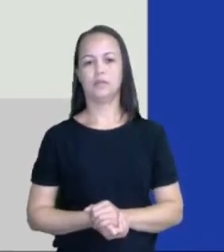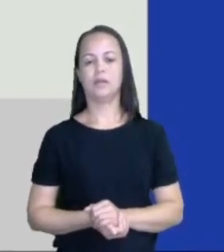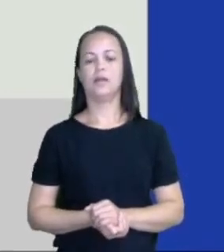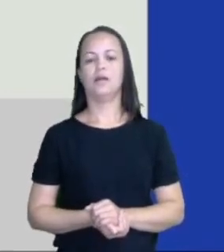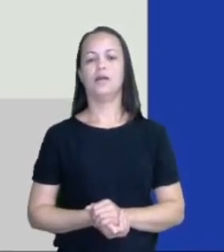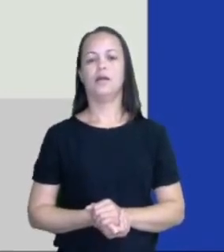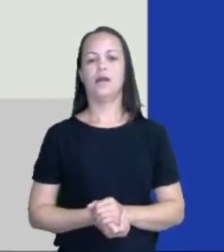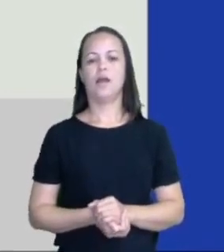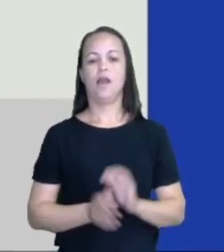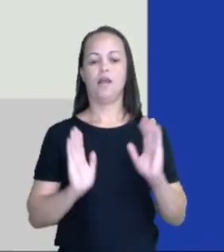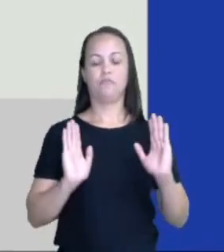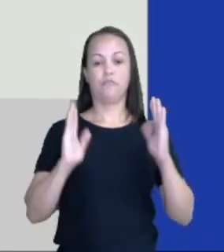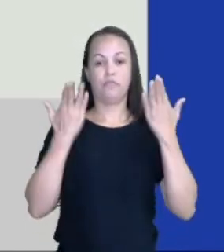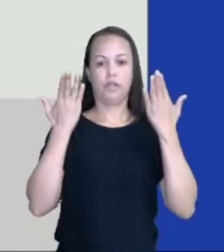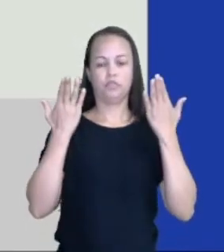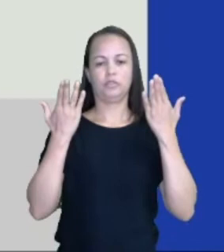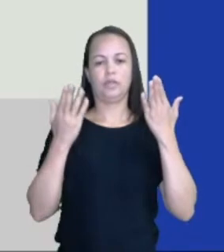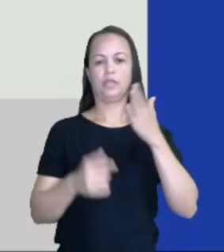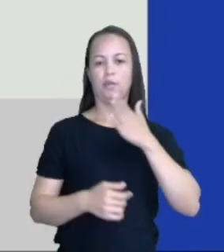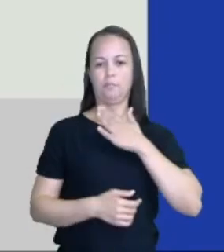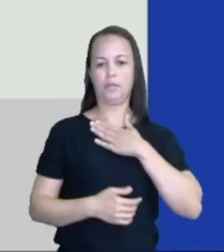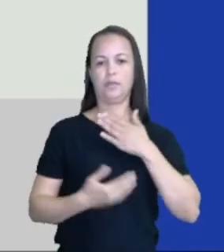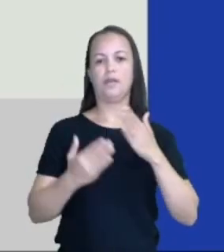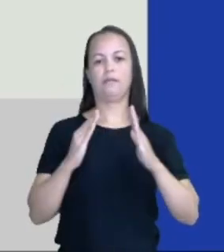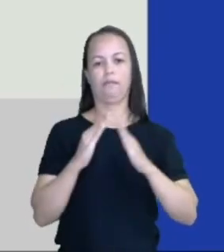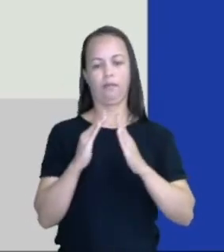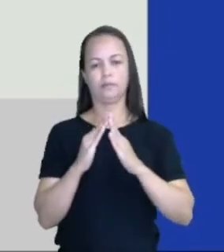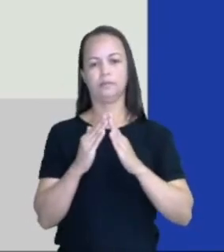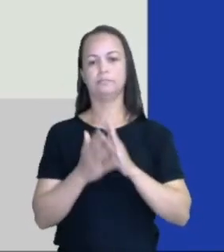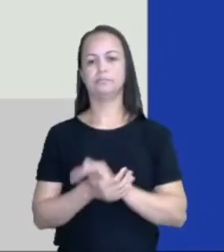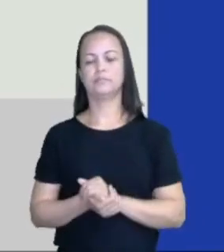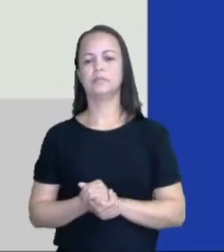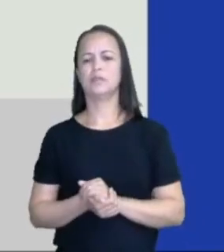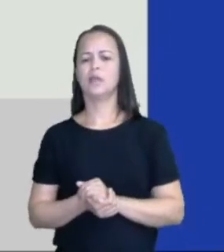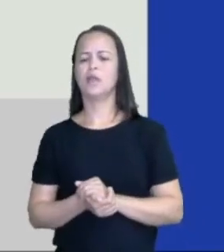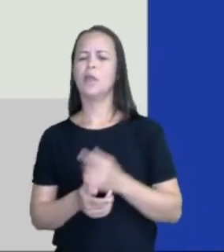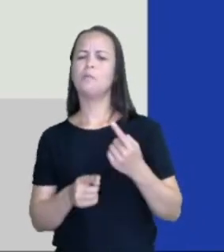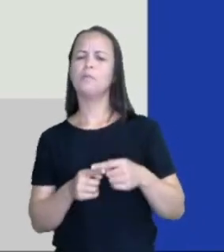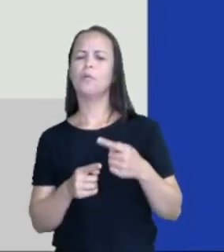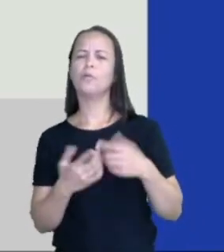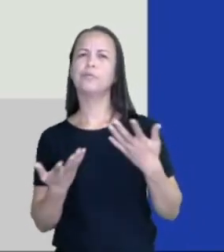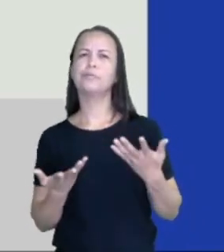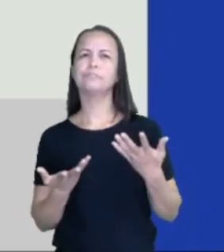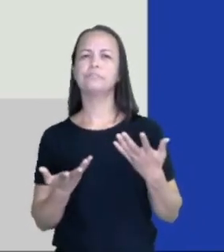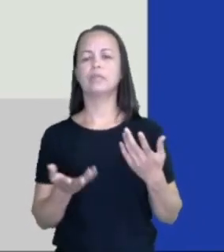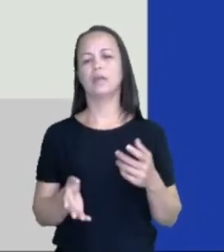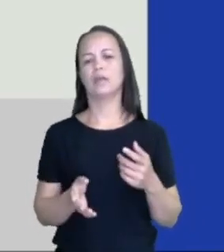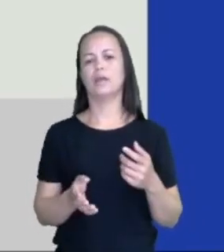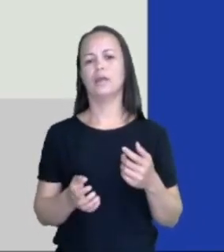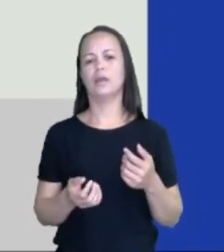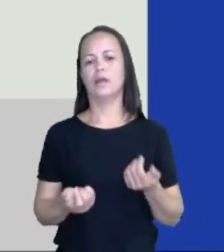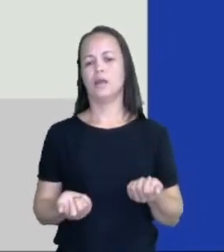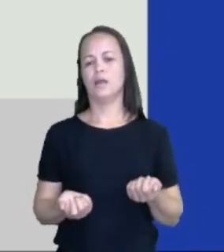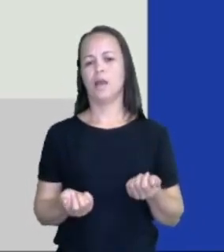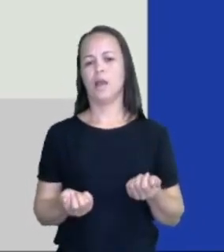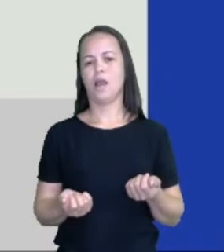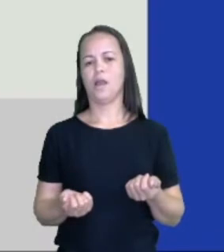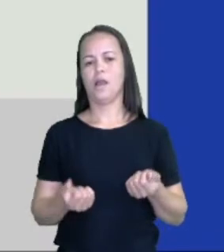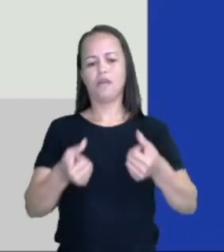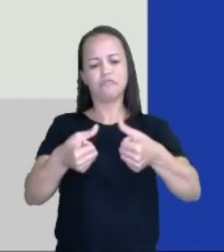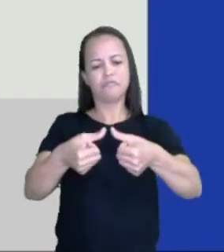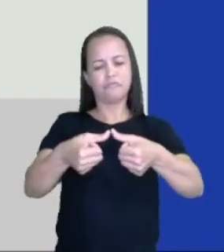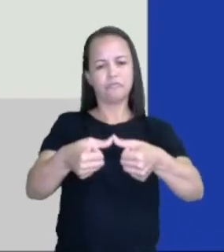A festa é em minha casa. E por que não a festa está na